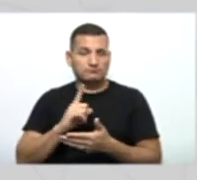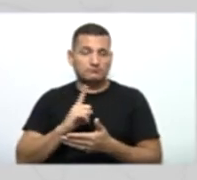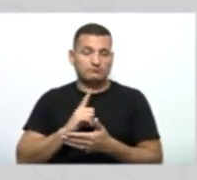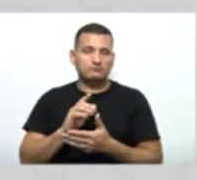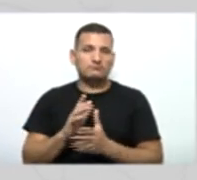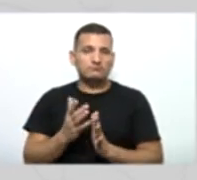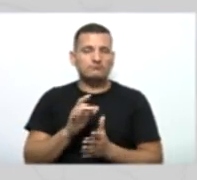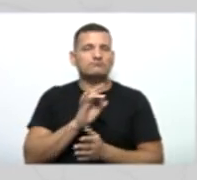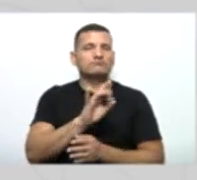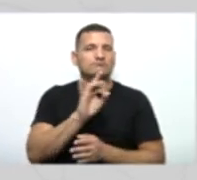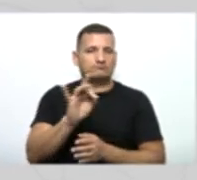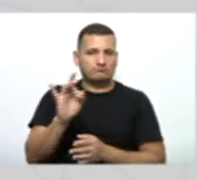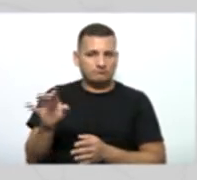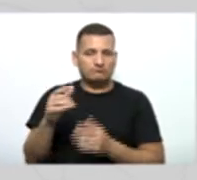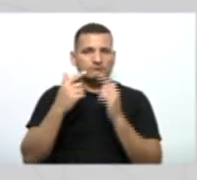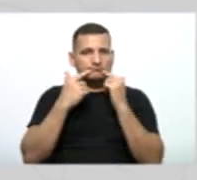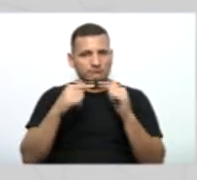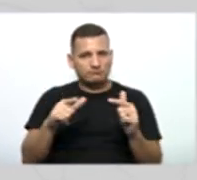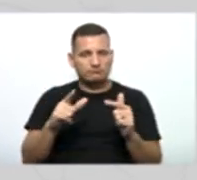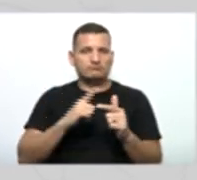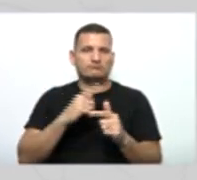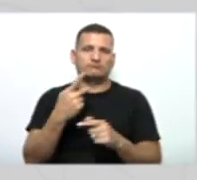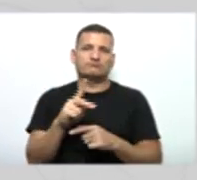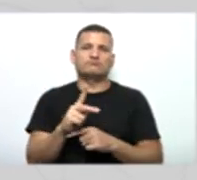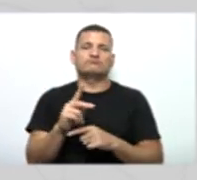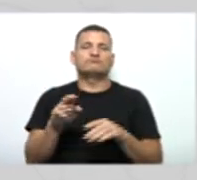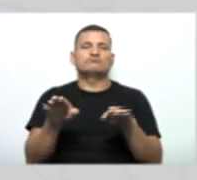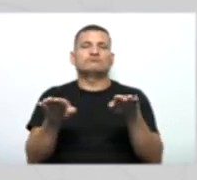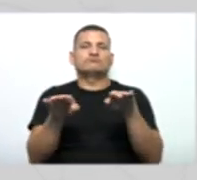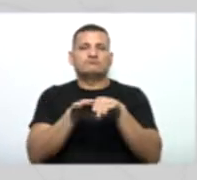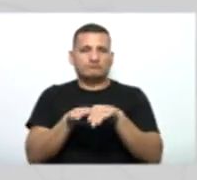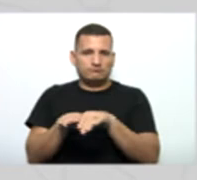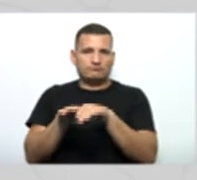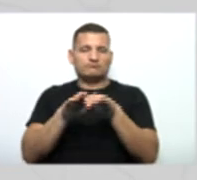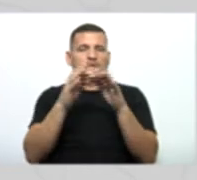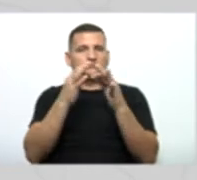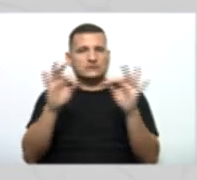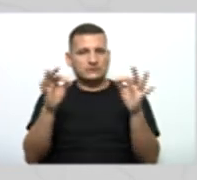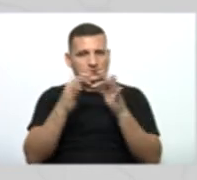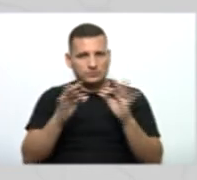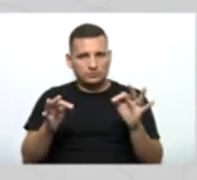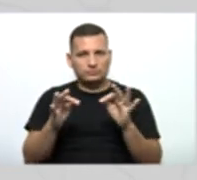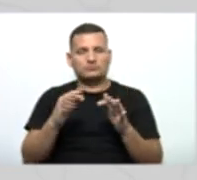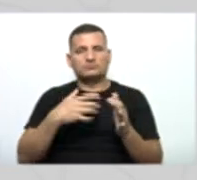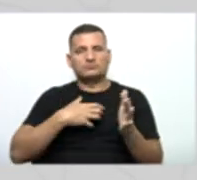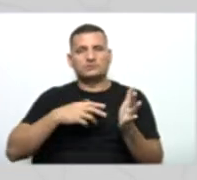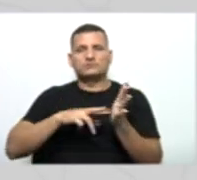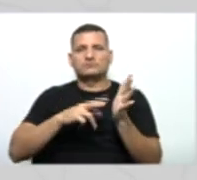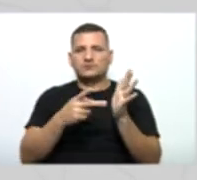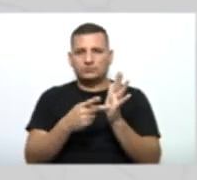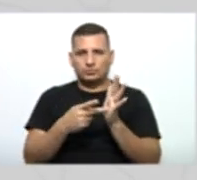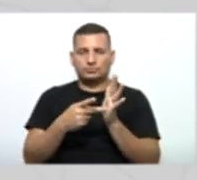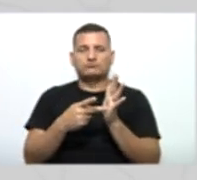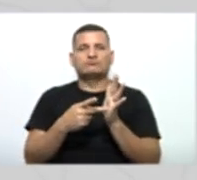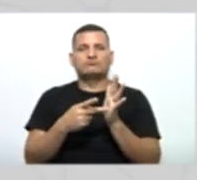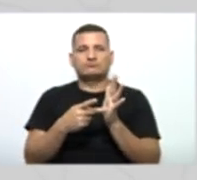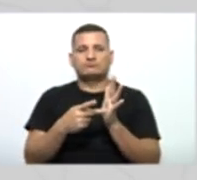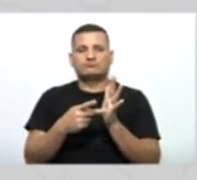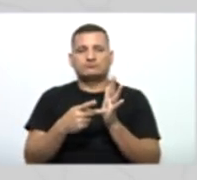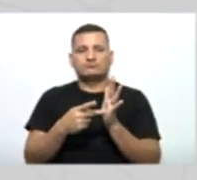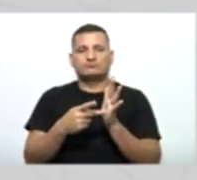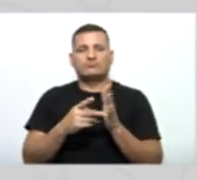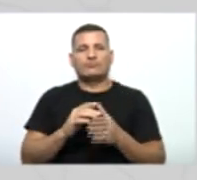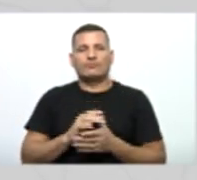Cada linguagem de programação tem os seus padrões sintáticos e semânticos a serem seguidos com essa linguagem. Então,